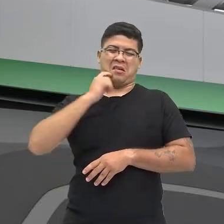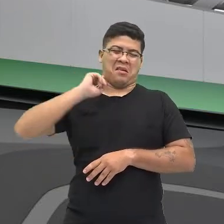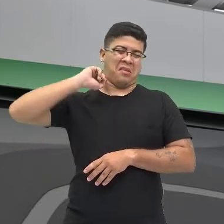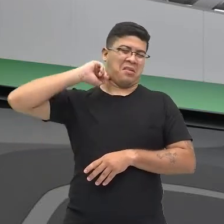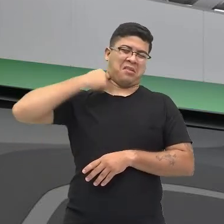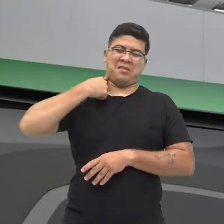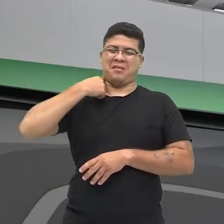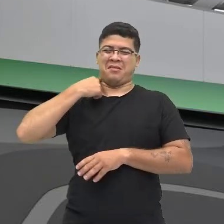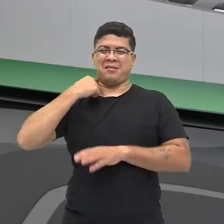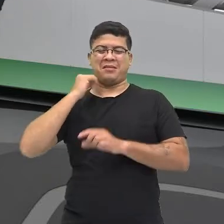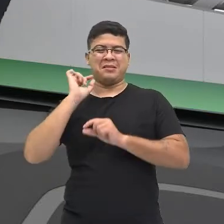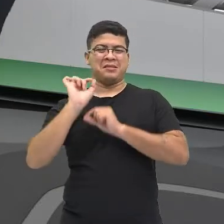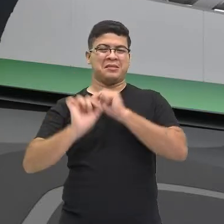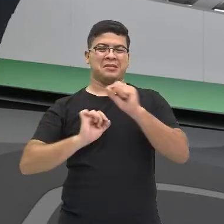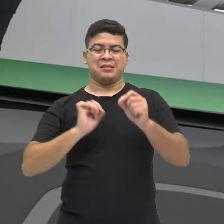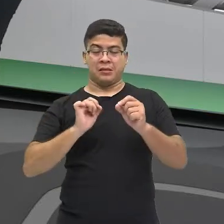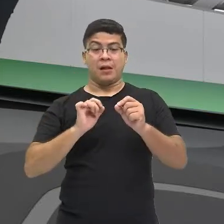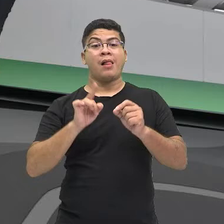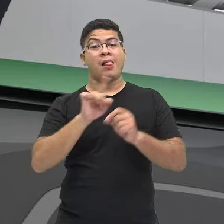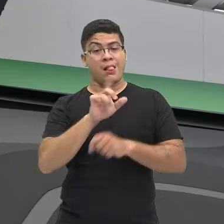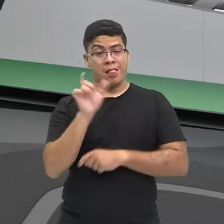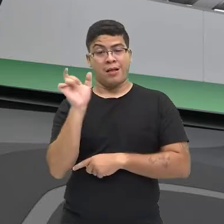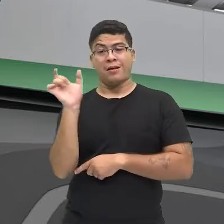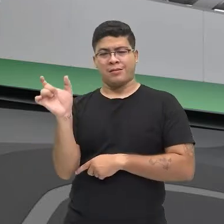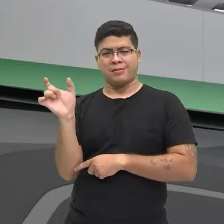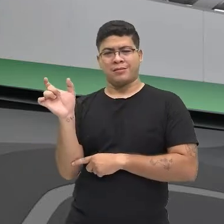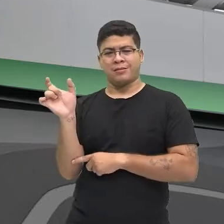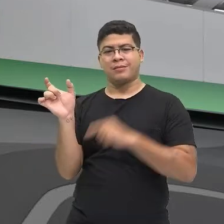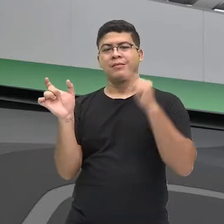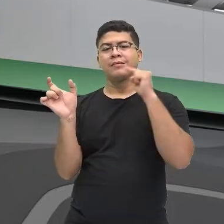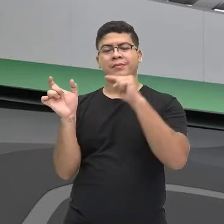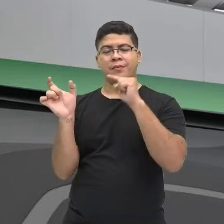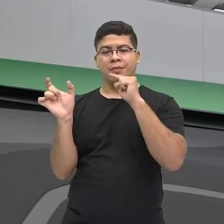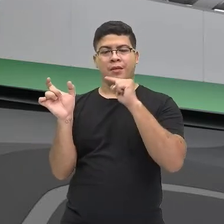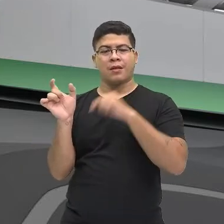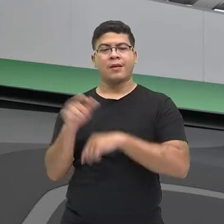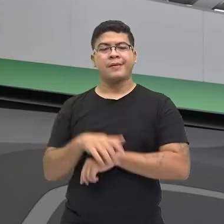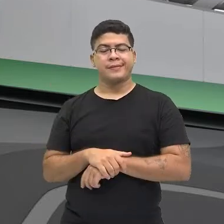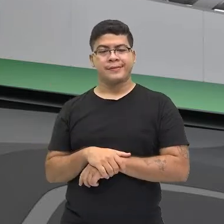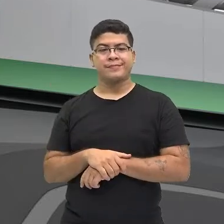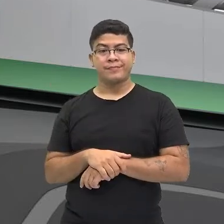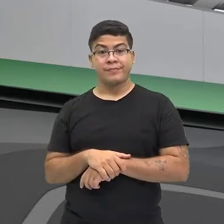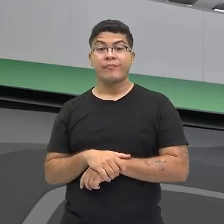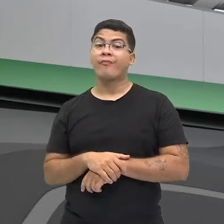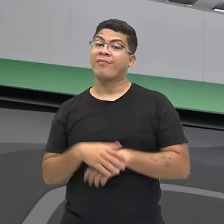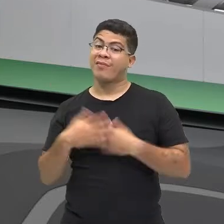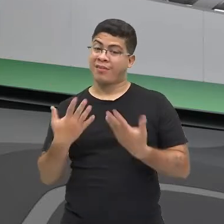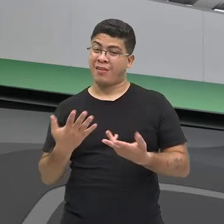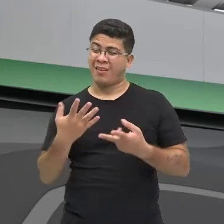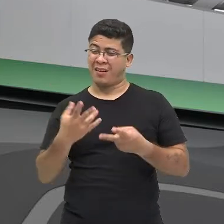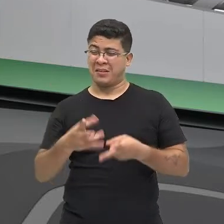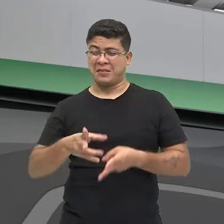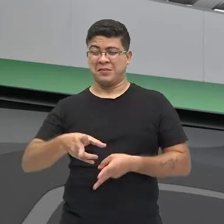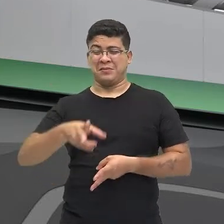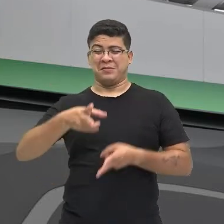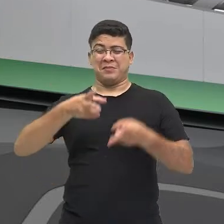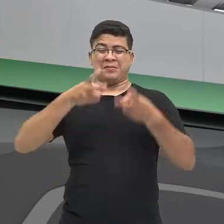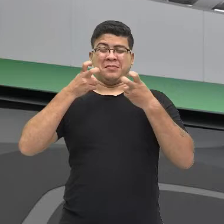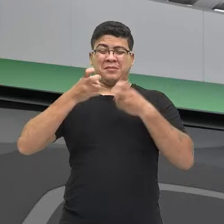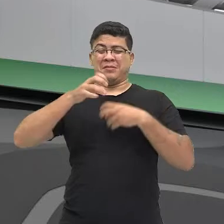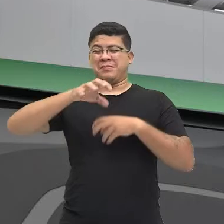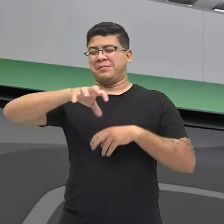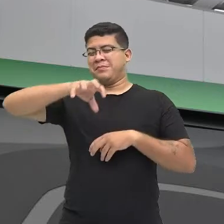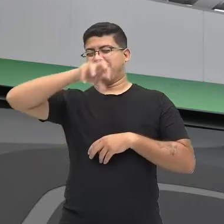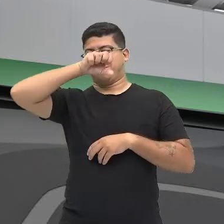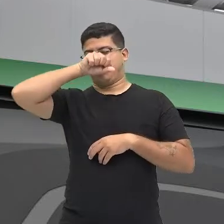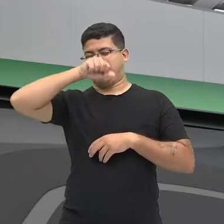essa amina, trimetilamina, é um odor forte de peixe podre, de peixe estragado. As aminas, elas não